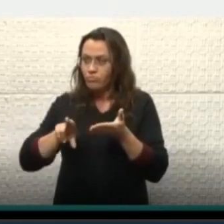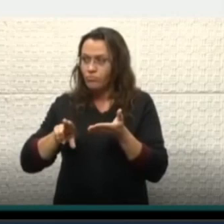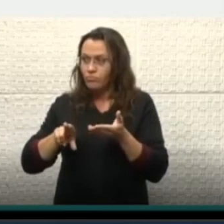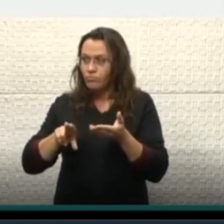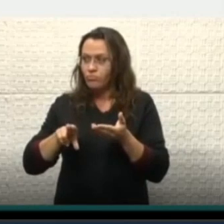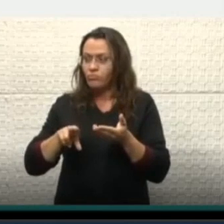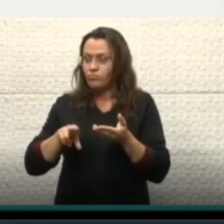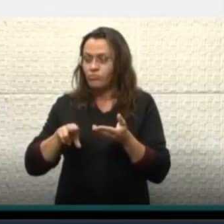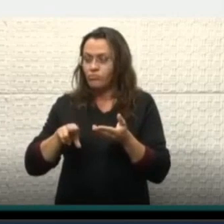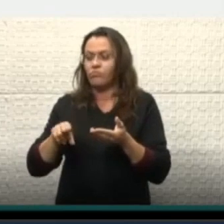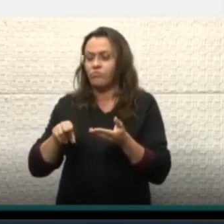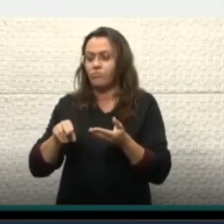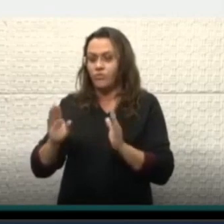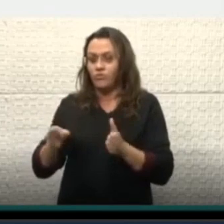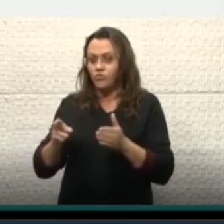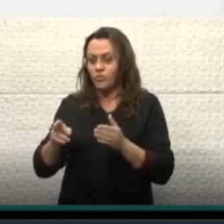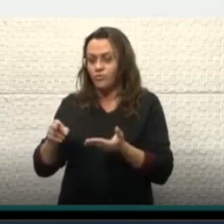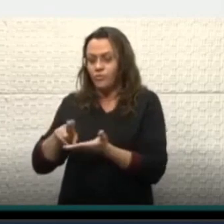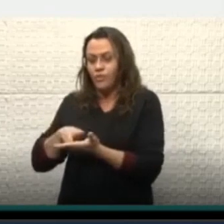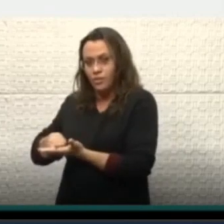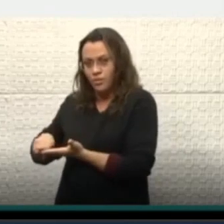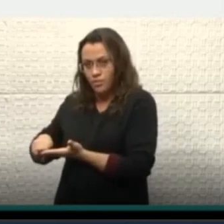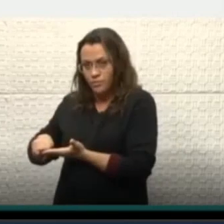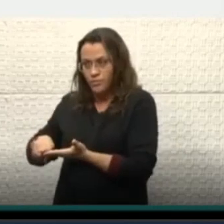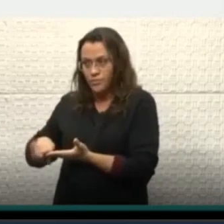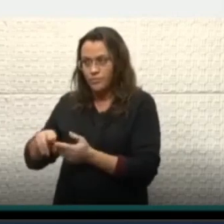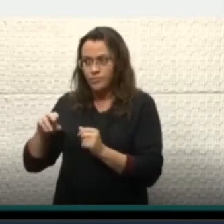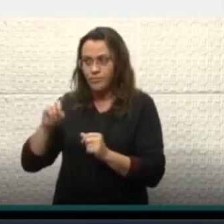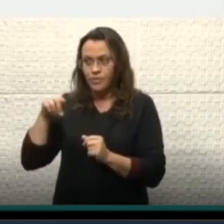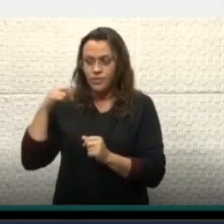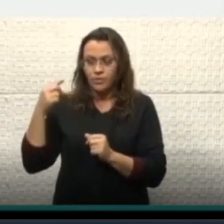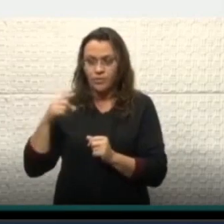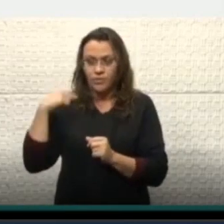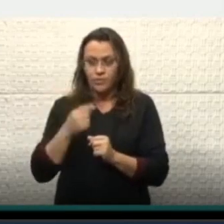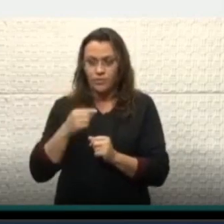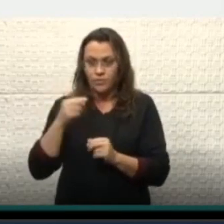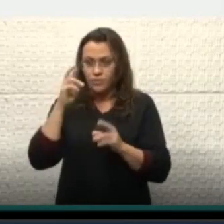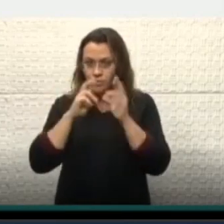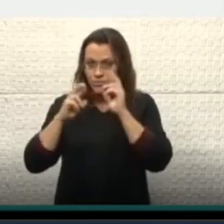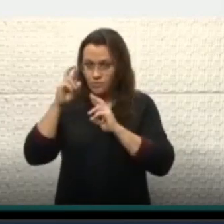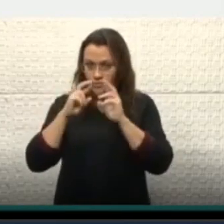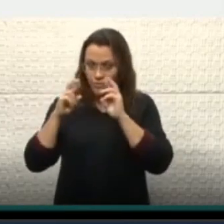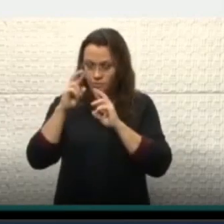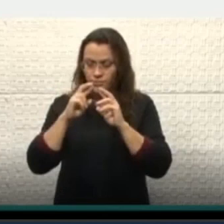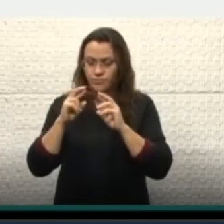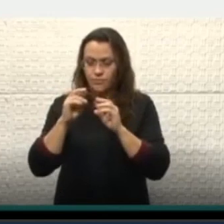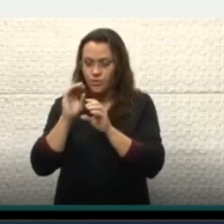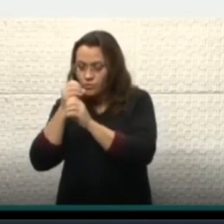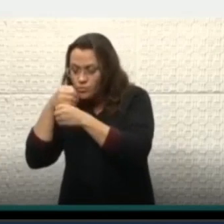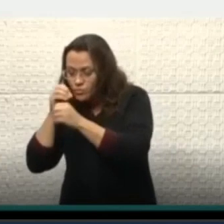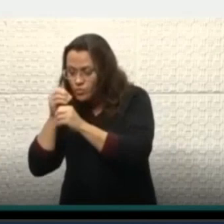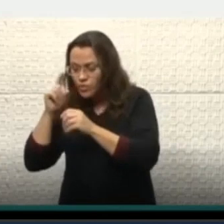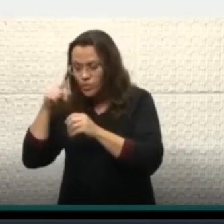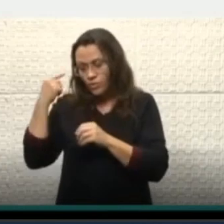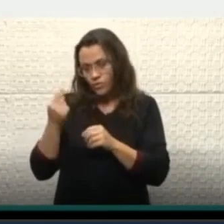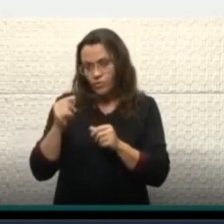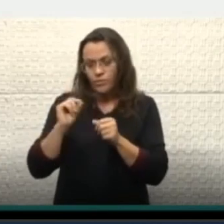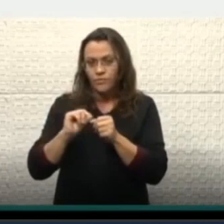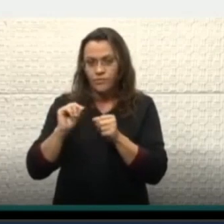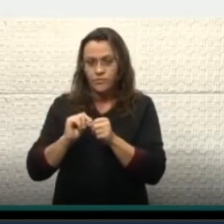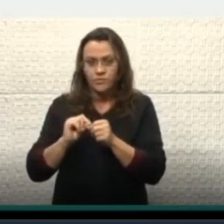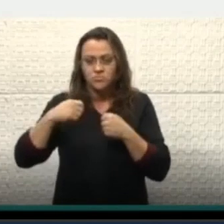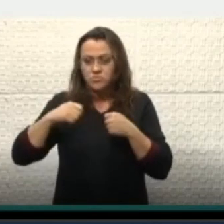a gente vai raspar esse material direto para a lâmina, e aqui nós vamos observar no microscópio. Depois que fizer essa colocação na